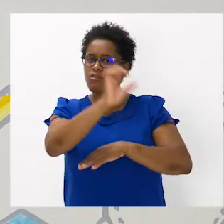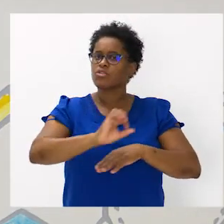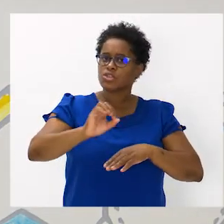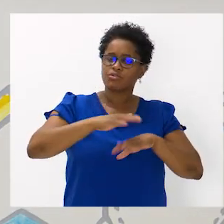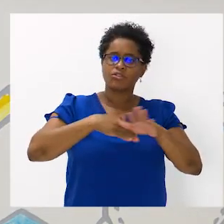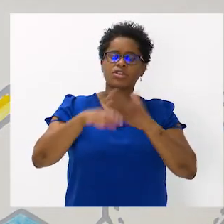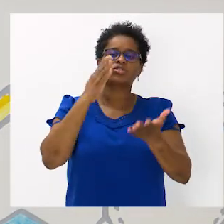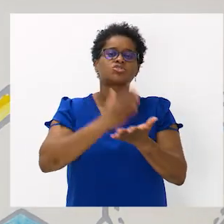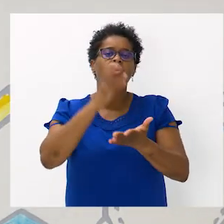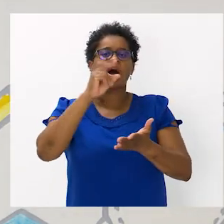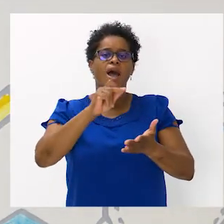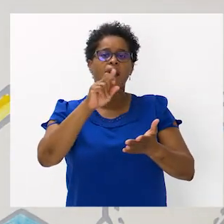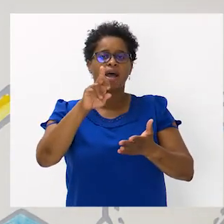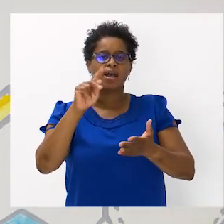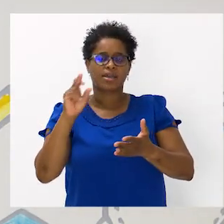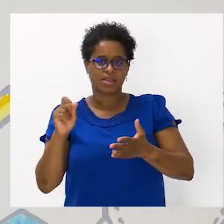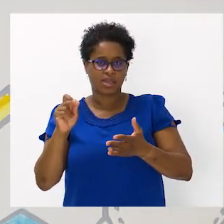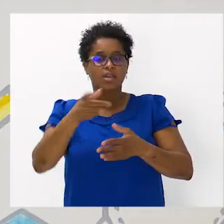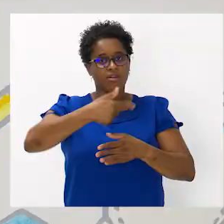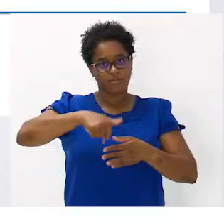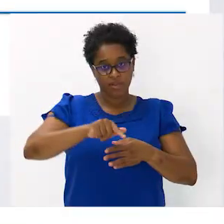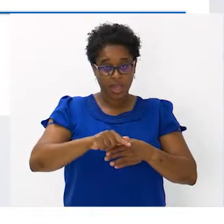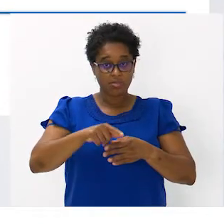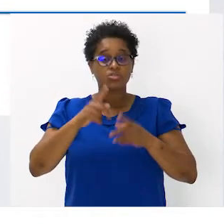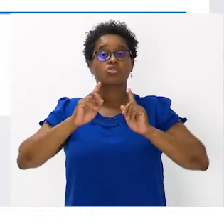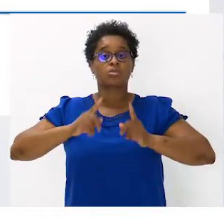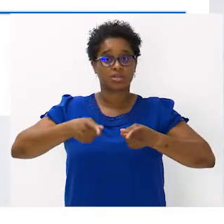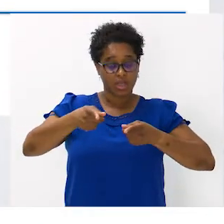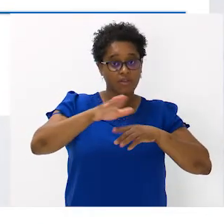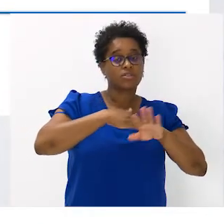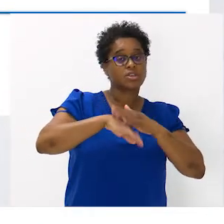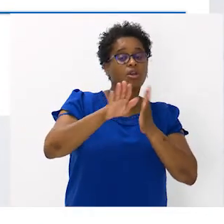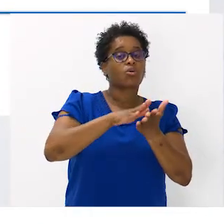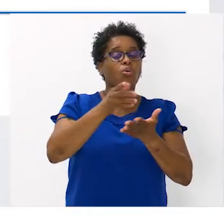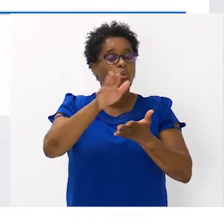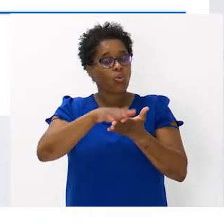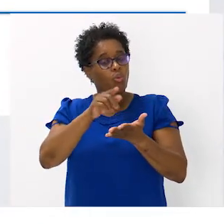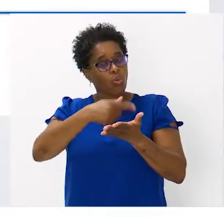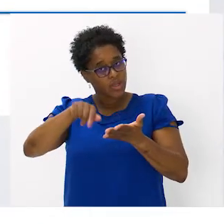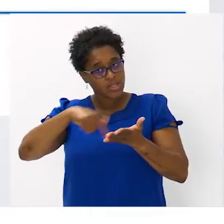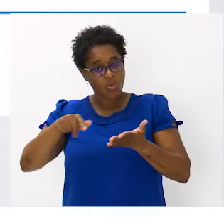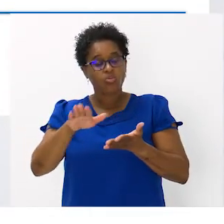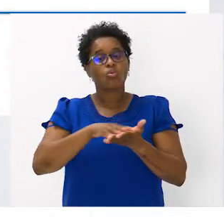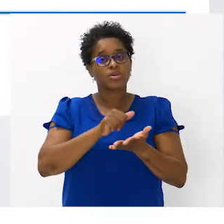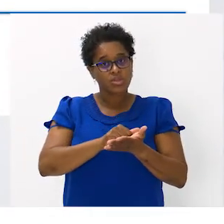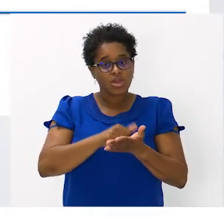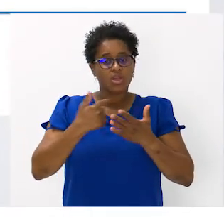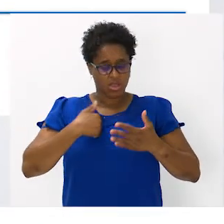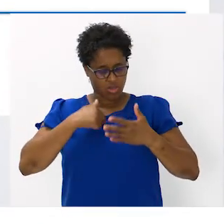a área, ok? Então vamos lá. Vamos à nossa correção. Eu